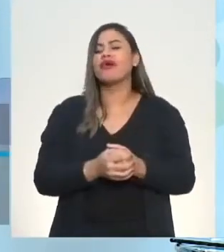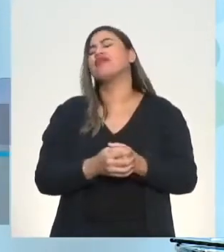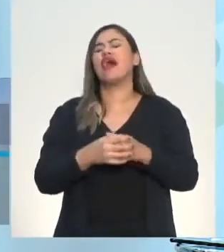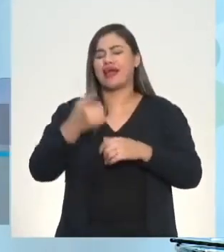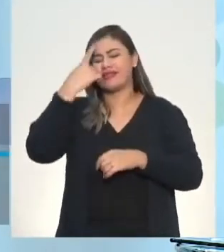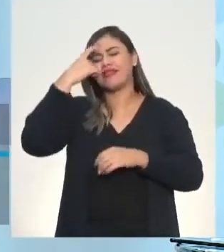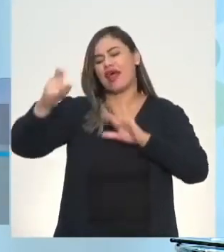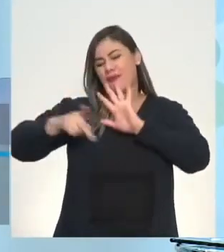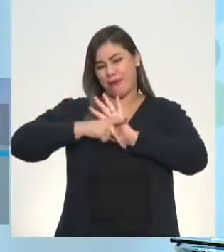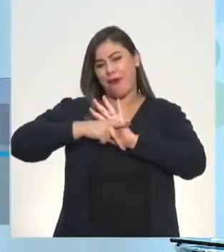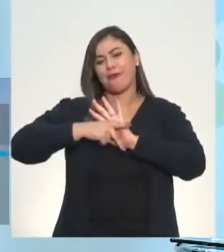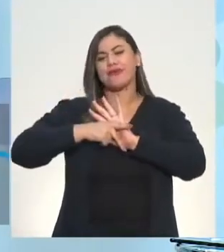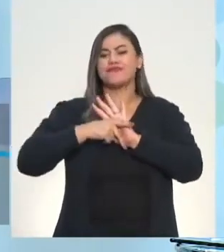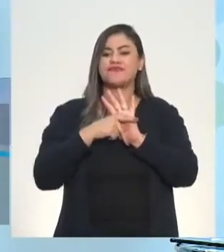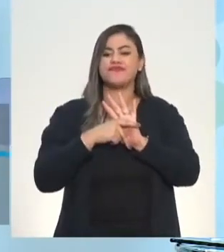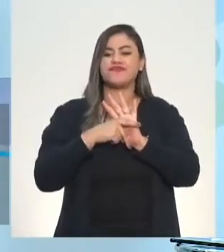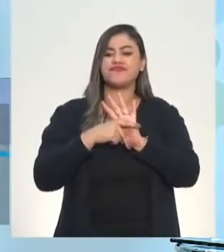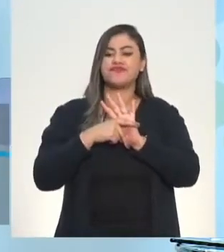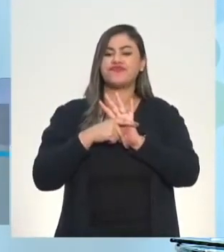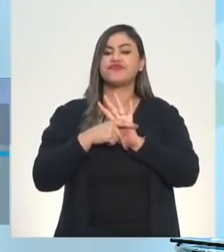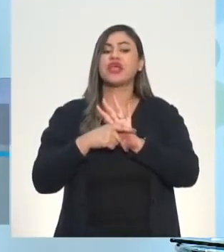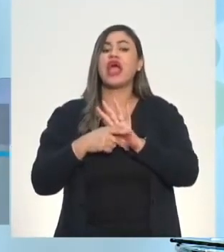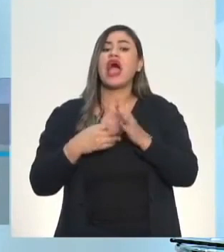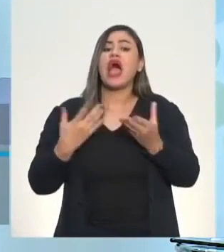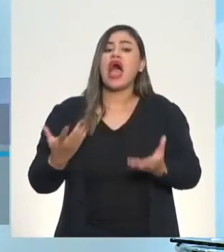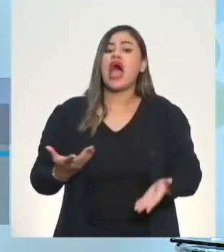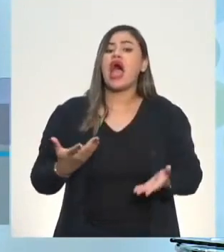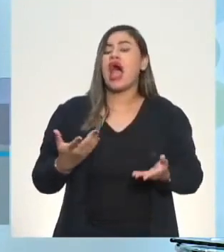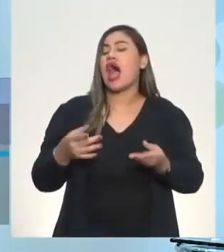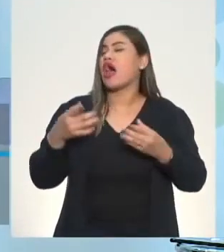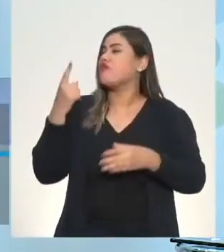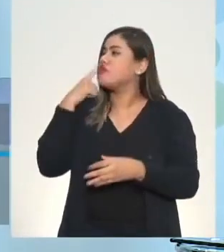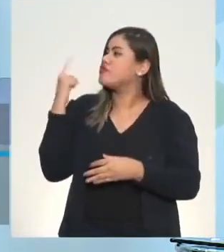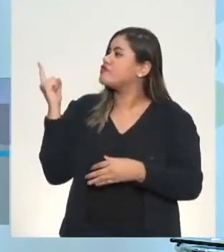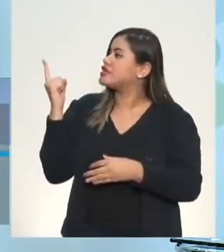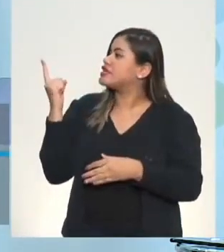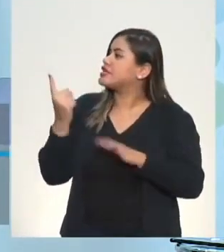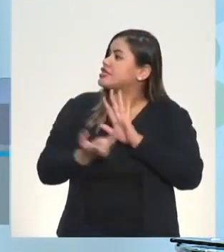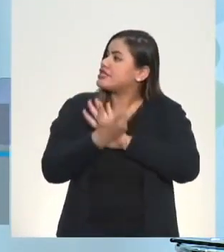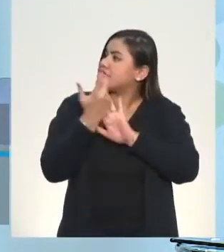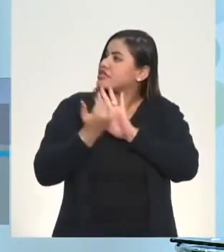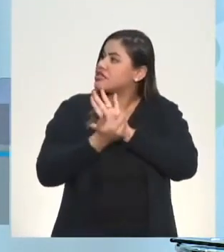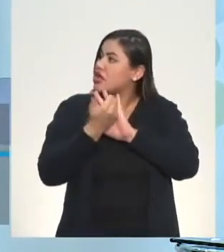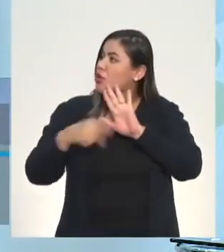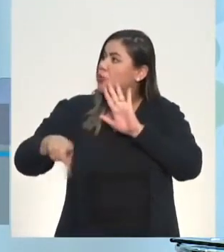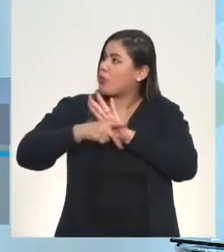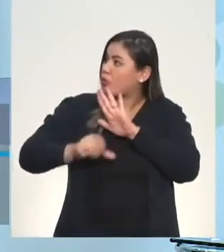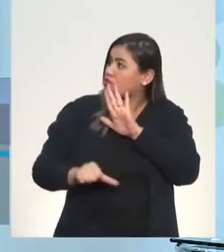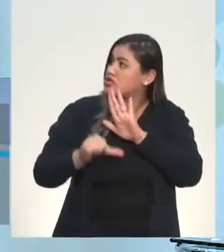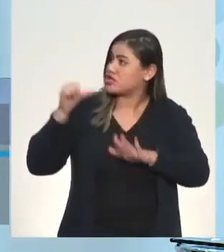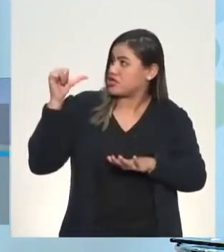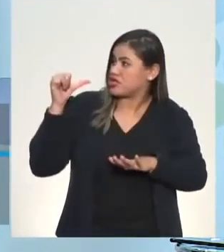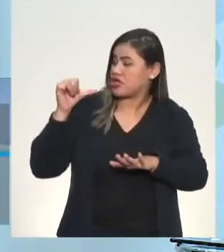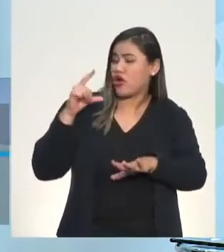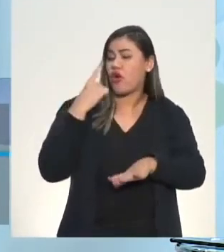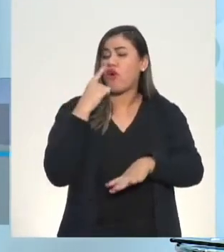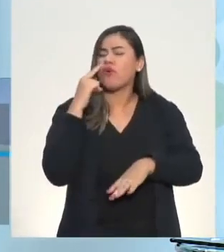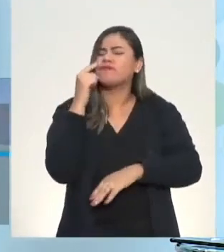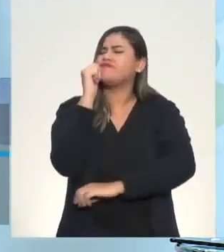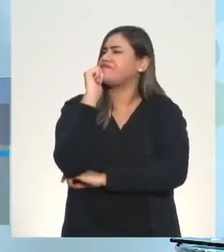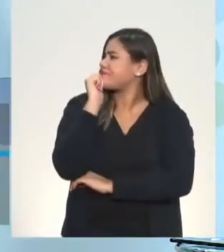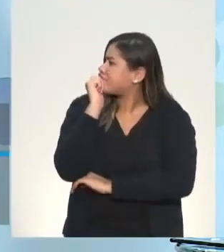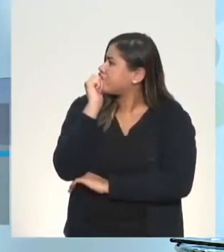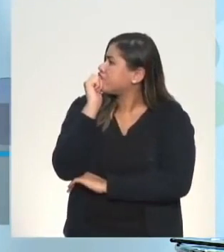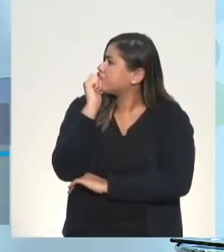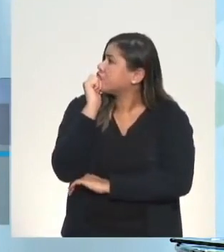ideia mesmo. Então, o que você observa? Tá? Desenhe a sexta figura dessa sequência. Vamos analisar aqui, Viviane. A